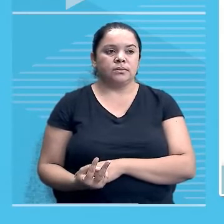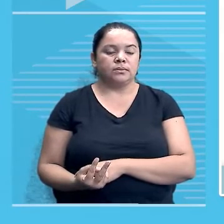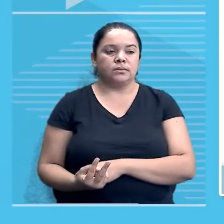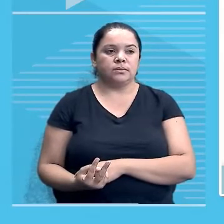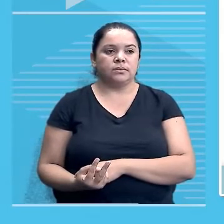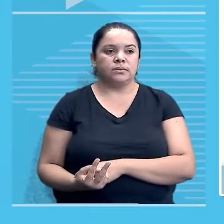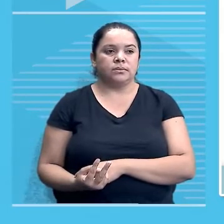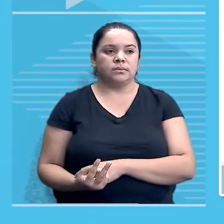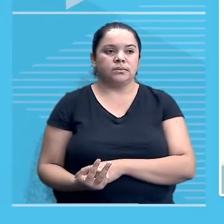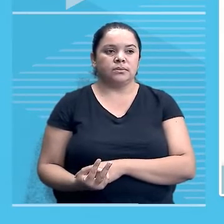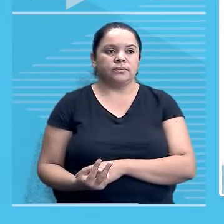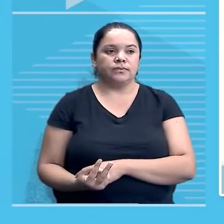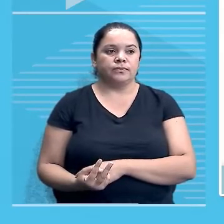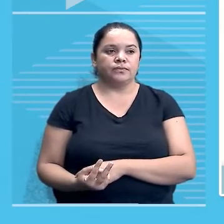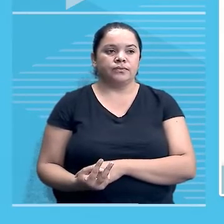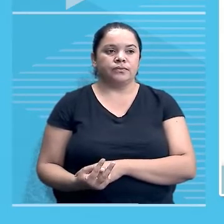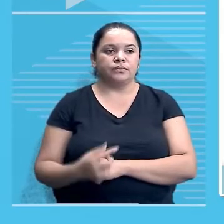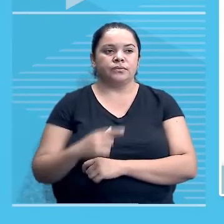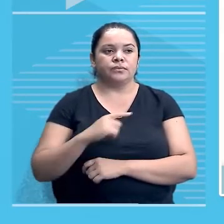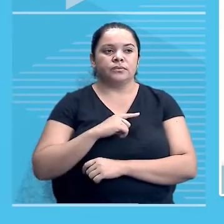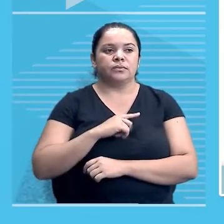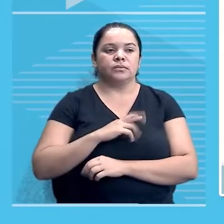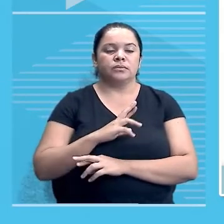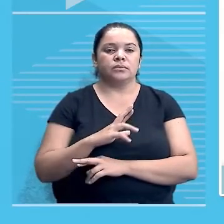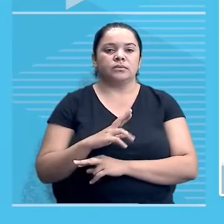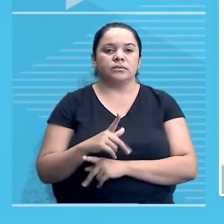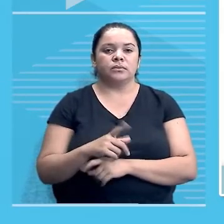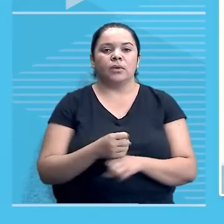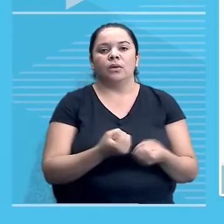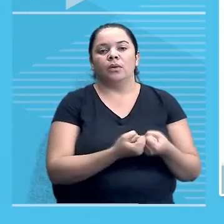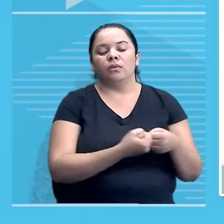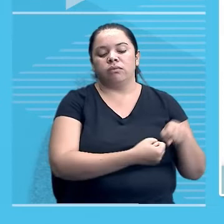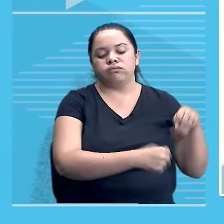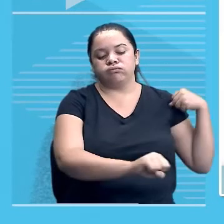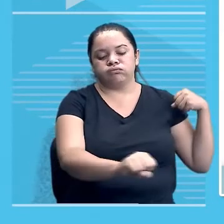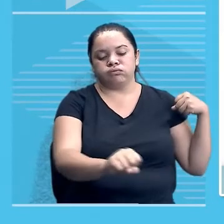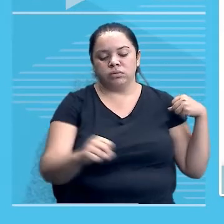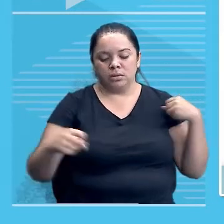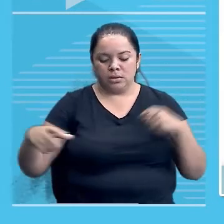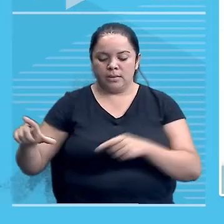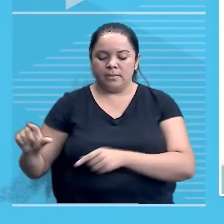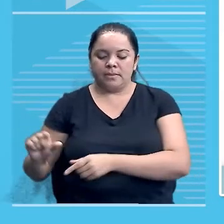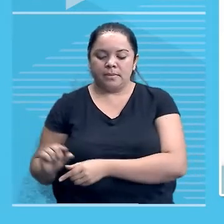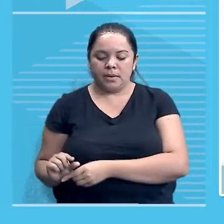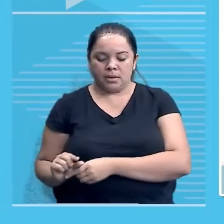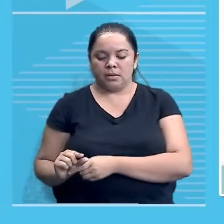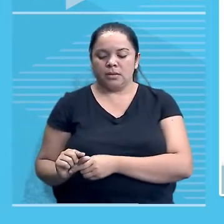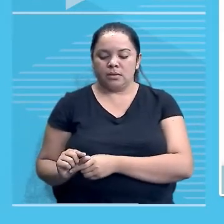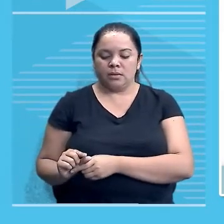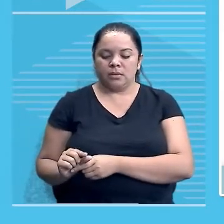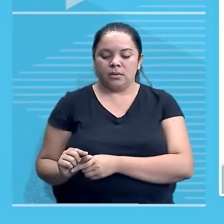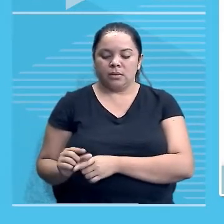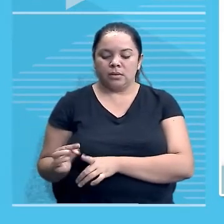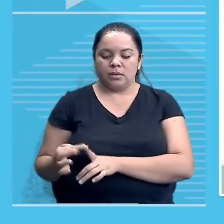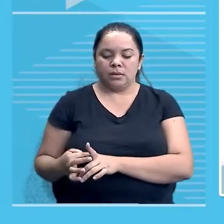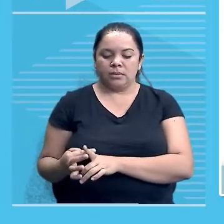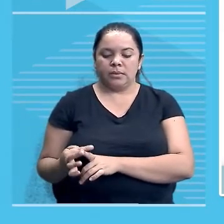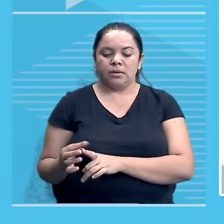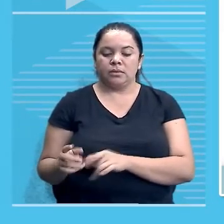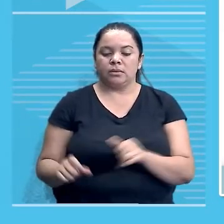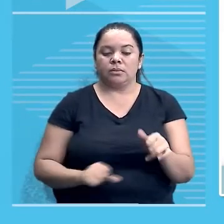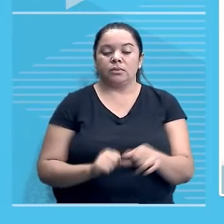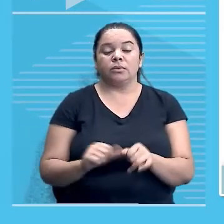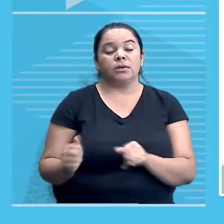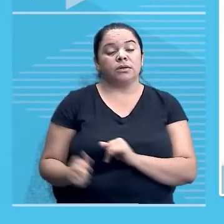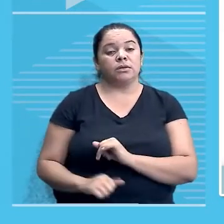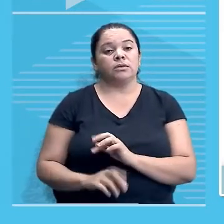por elas terem diferentes dimensões, elas vão acabar aquecendo de forma diferente também.